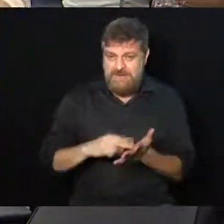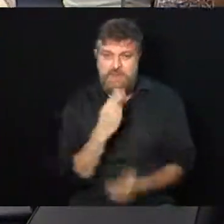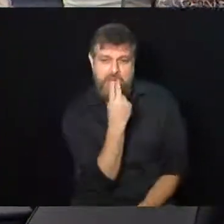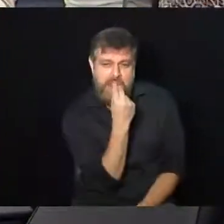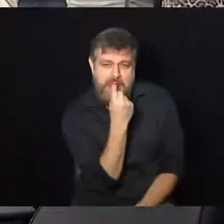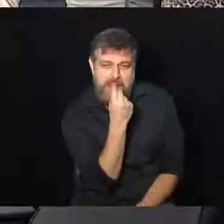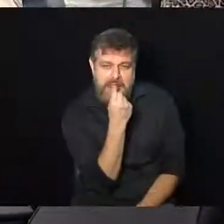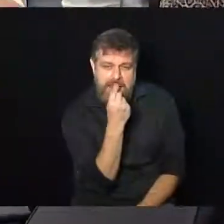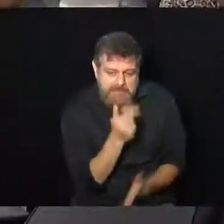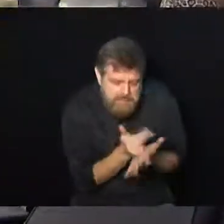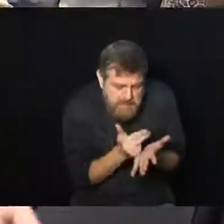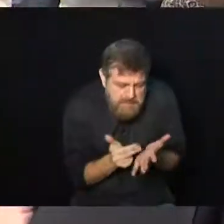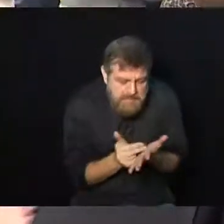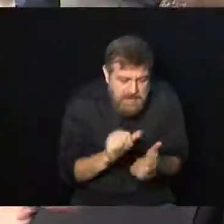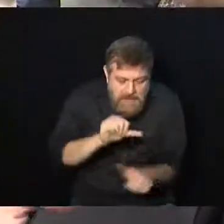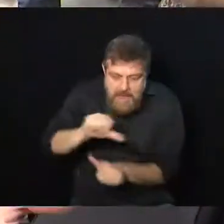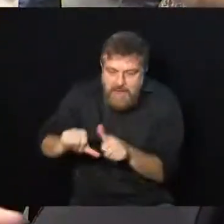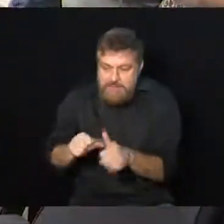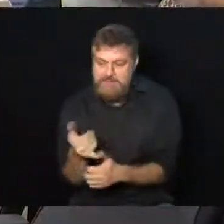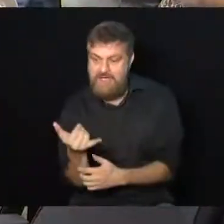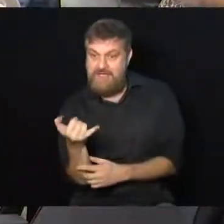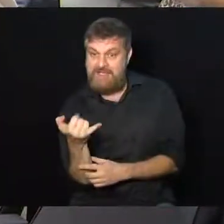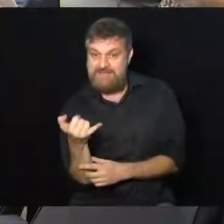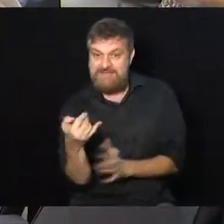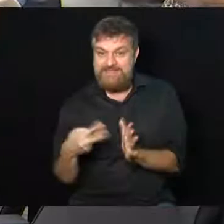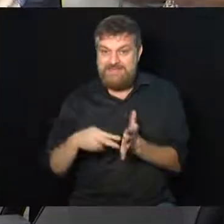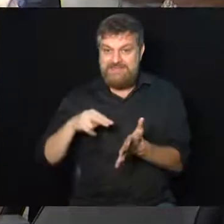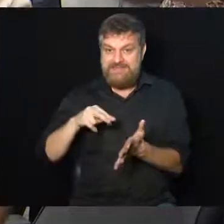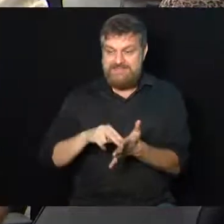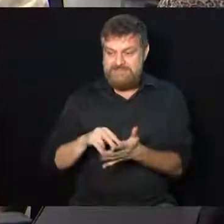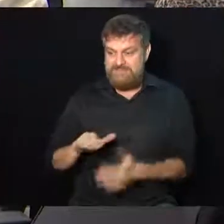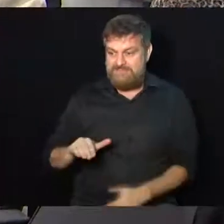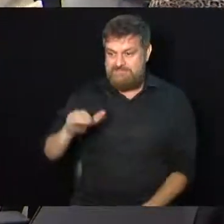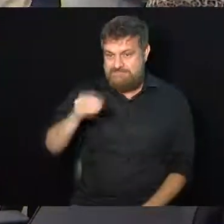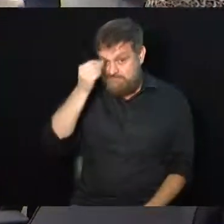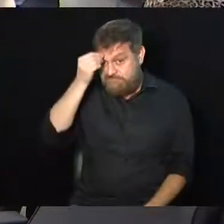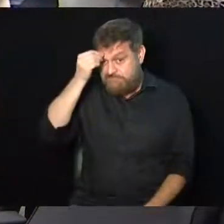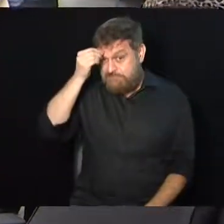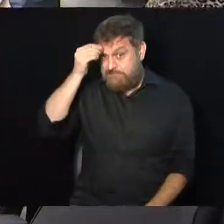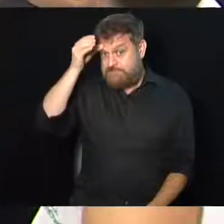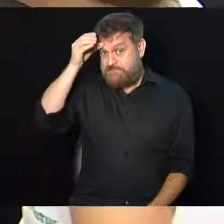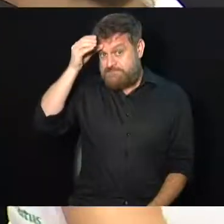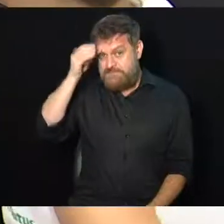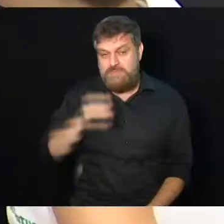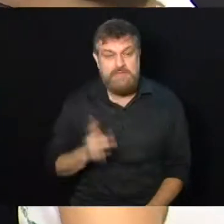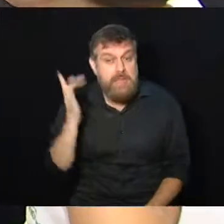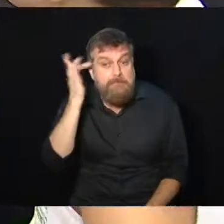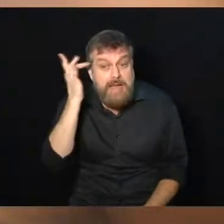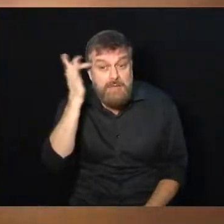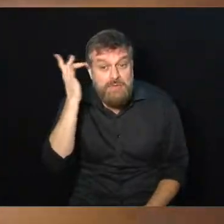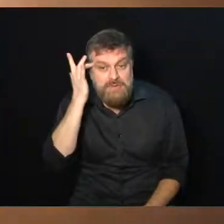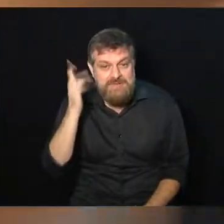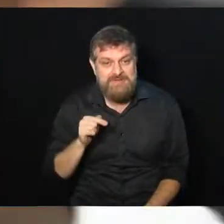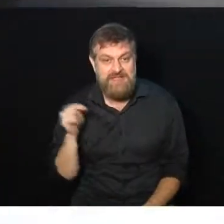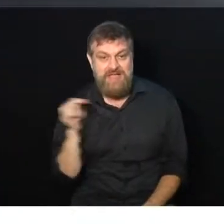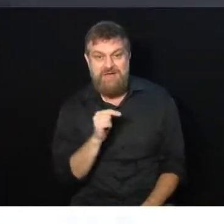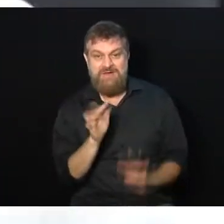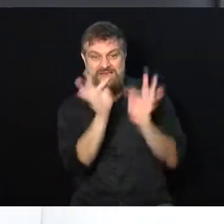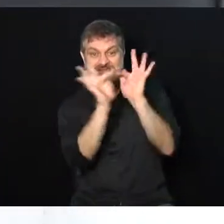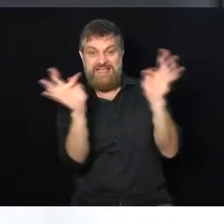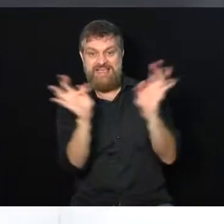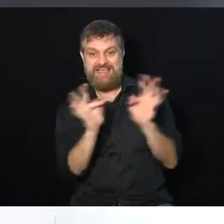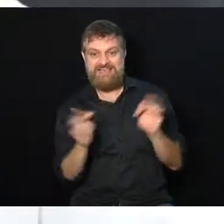para caneta. Uma mudança que é sinônimo de crescimento e amadurecimento. Olha só a felicidade do